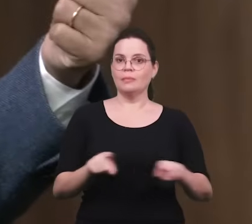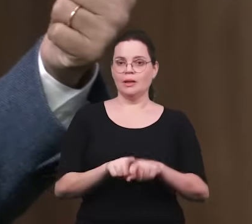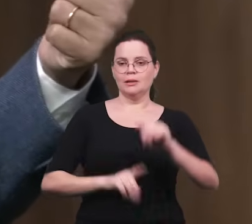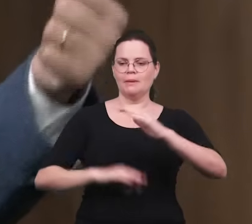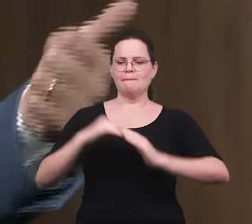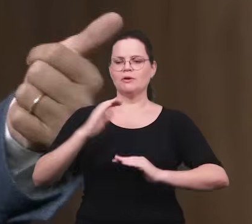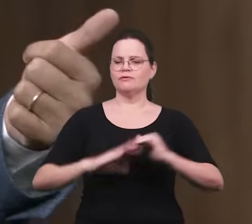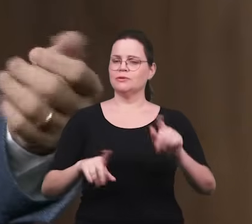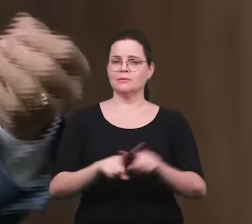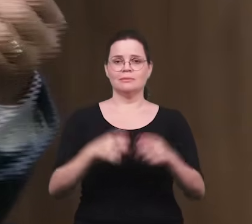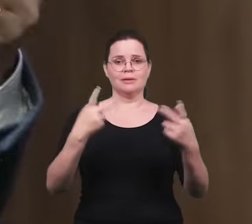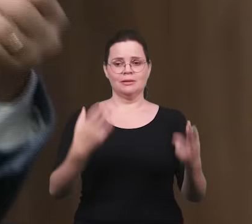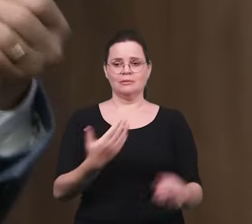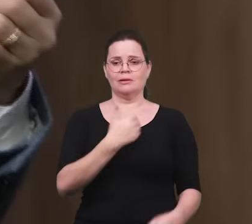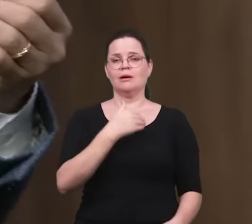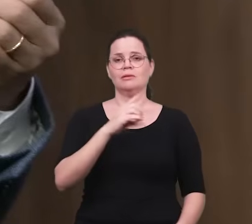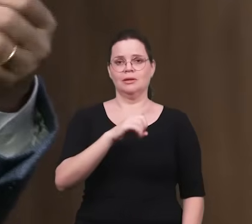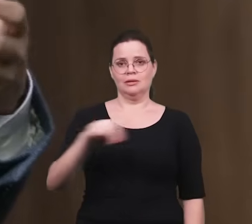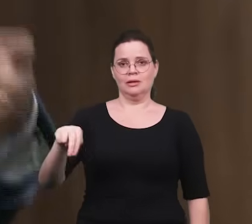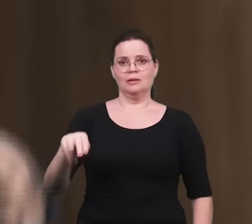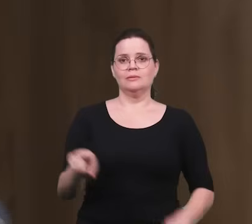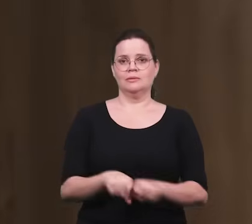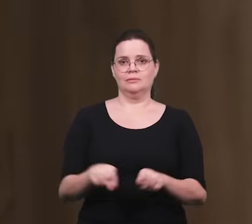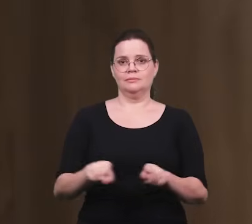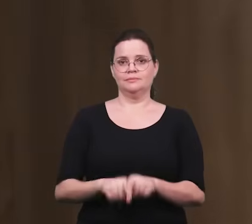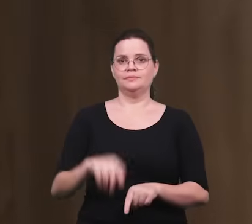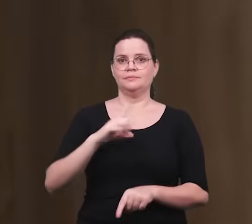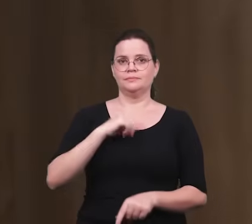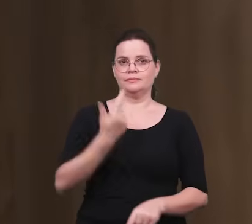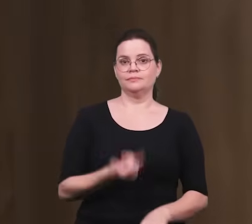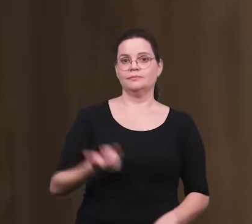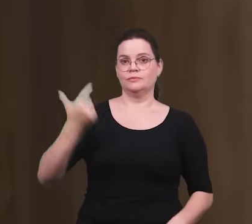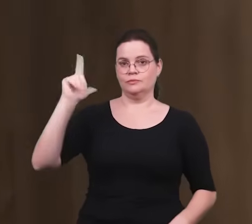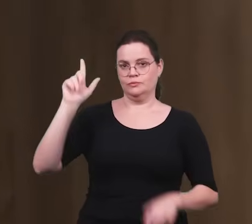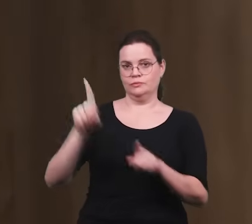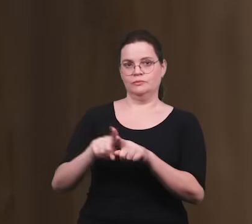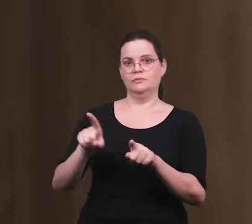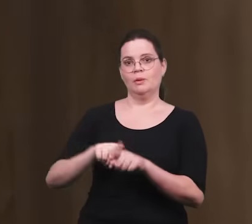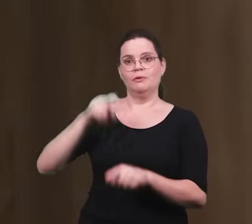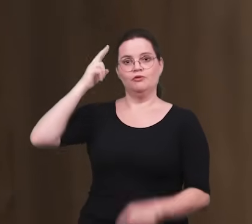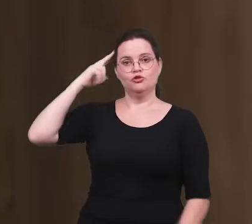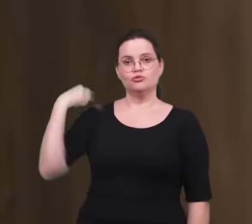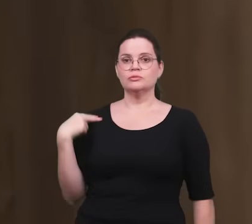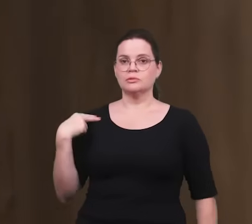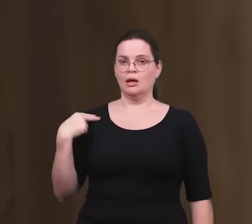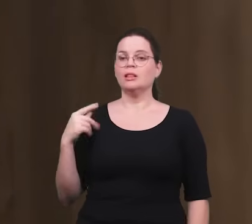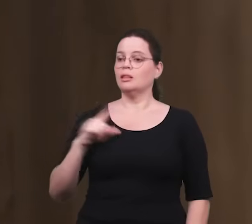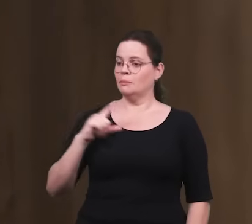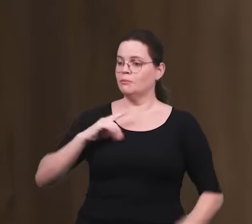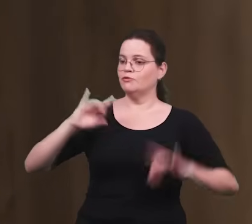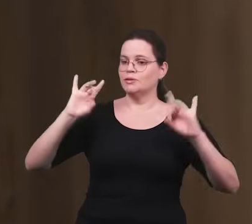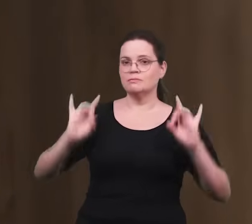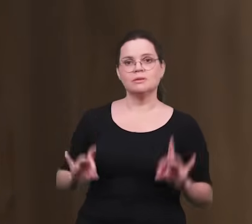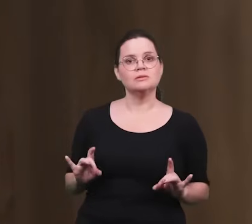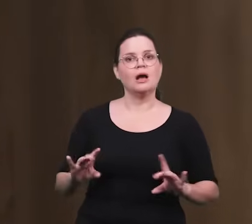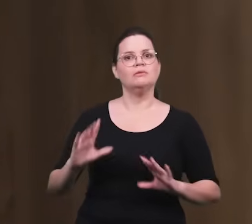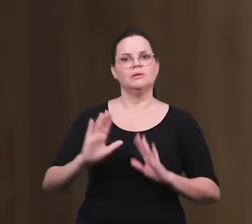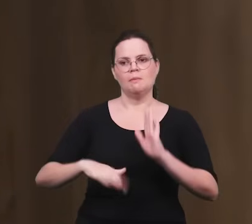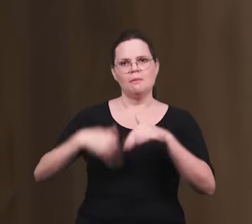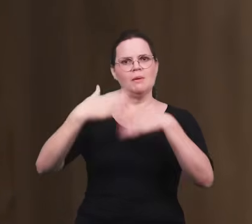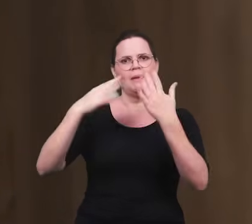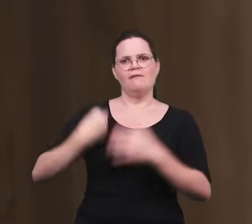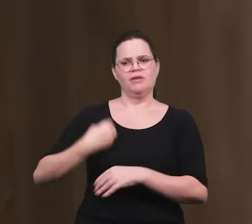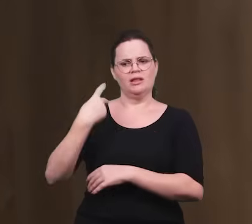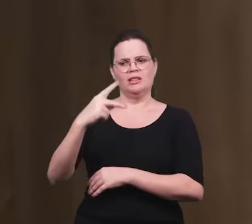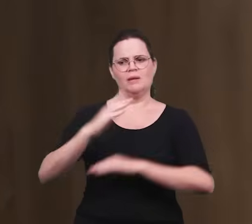também. E tem um personagem bíblico também que se destacou muito na sua vida profissional, que foi José. Em tudo que